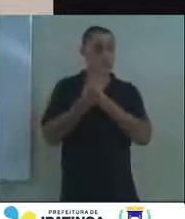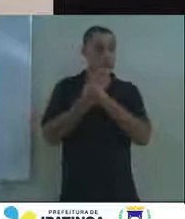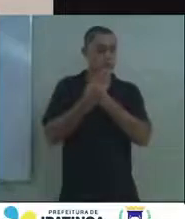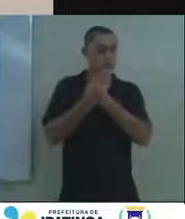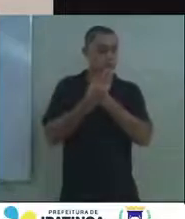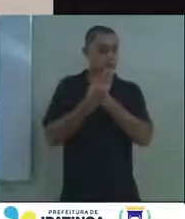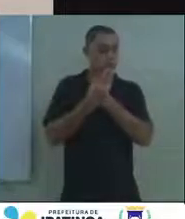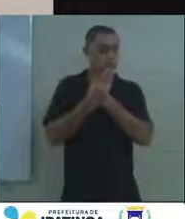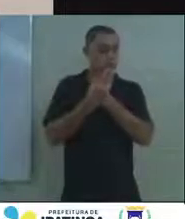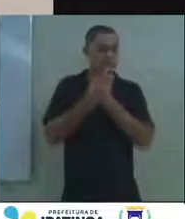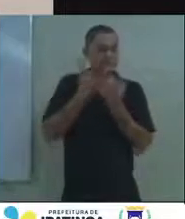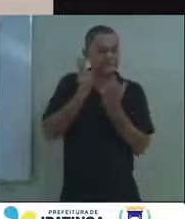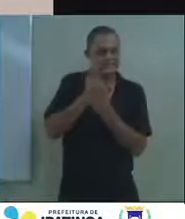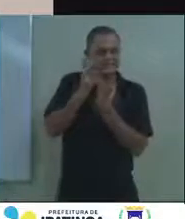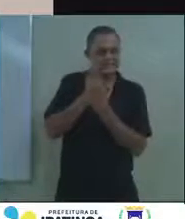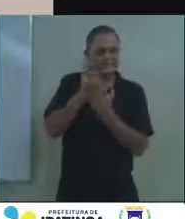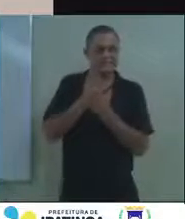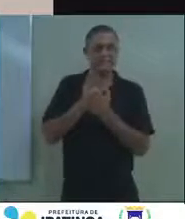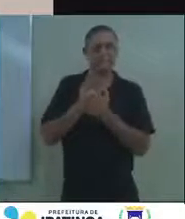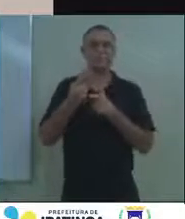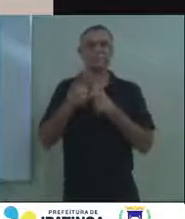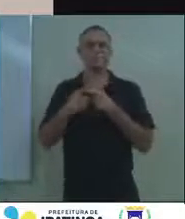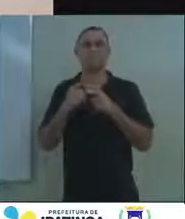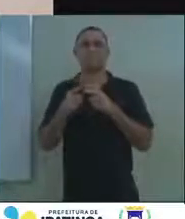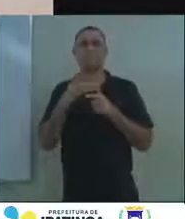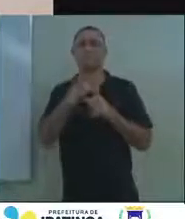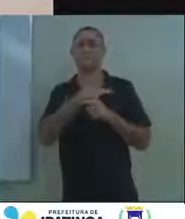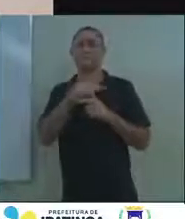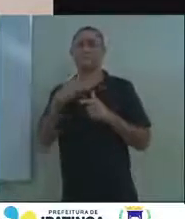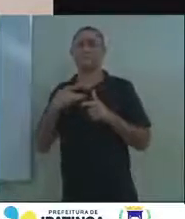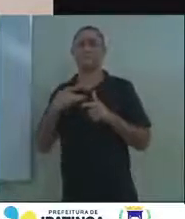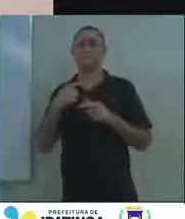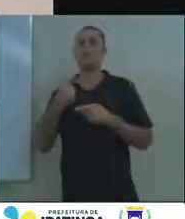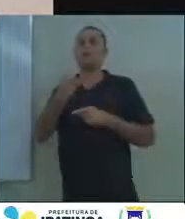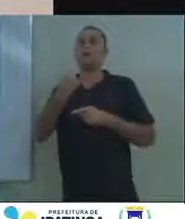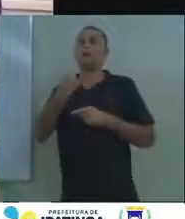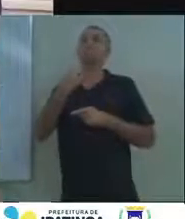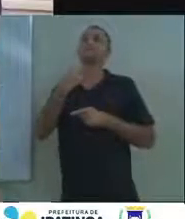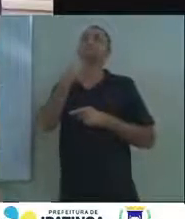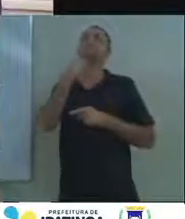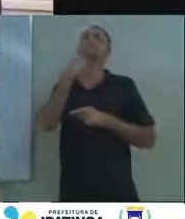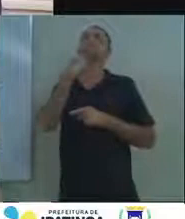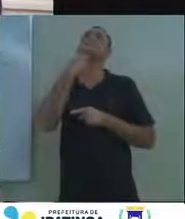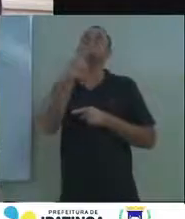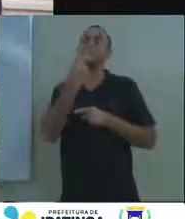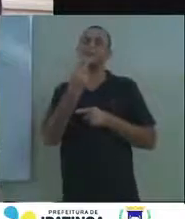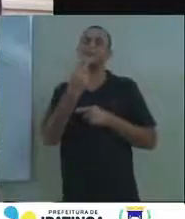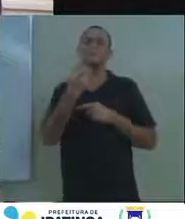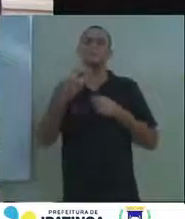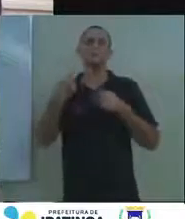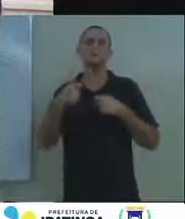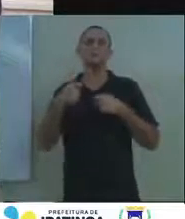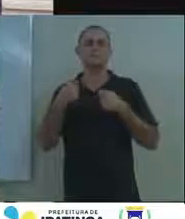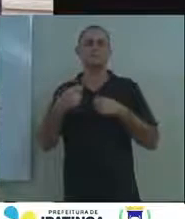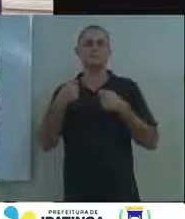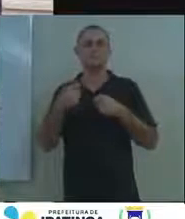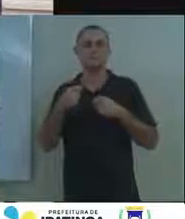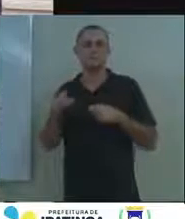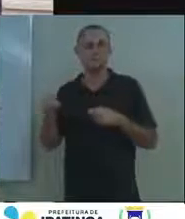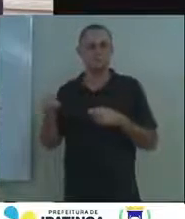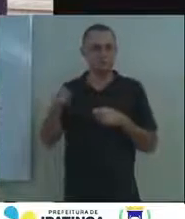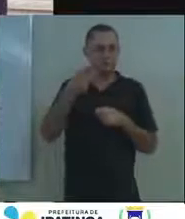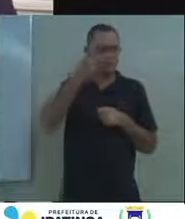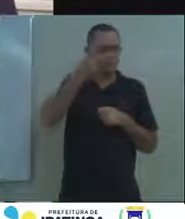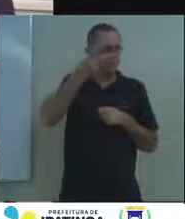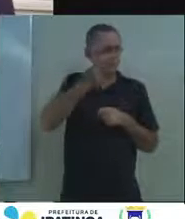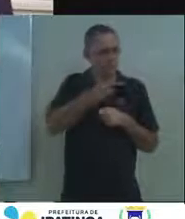de programa de saúde vocal tem me ajudado muito, mas eu preciso fazer a minha parte. E espero que meus alunos tenham gostado da visita. Eu